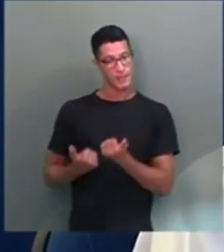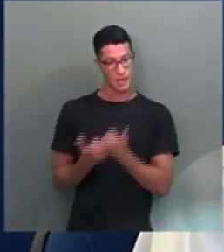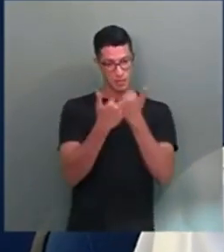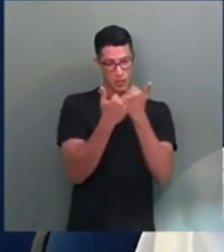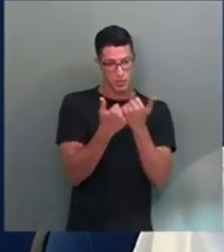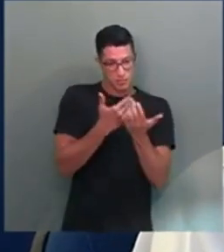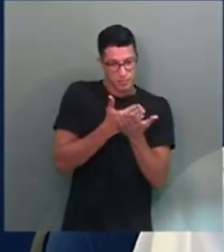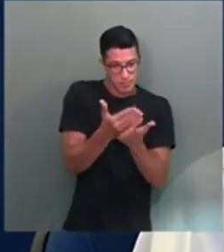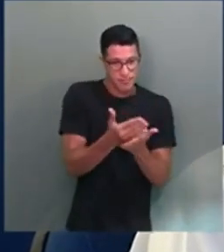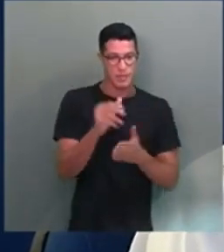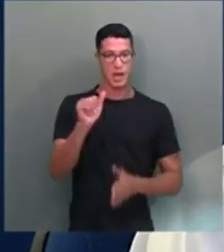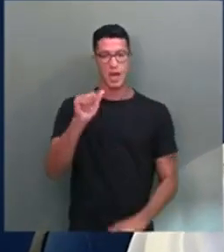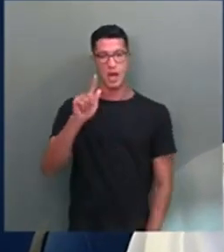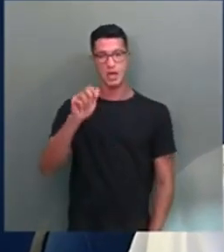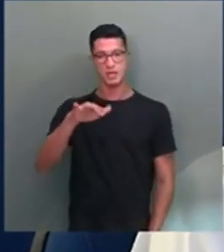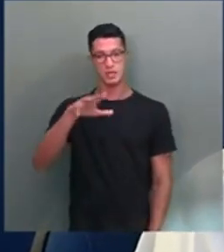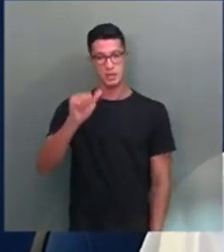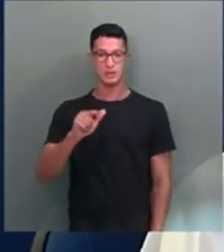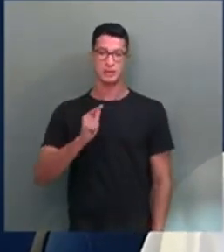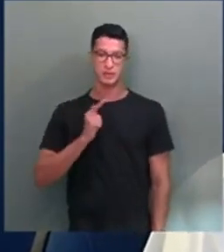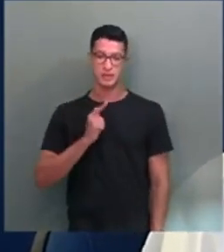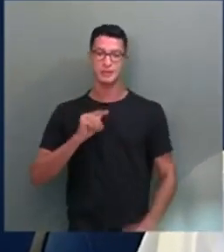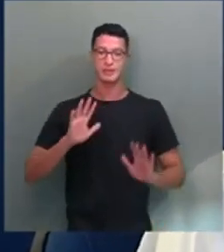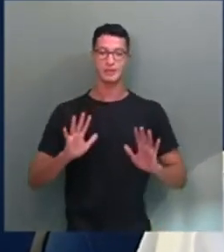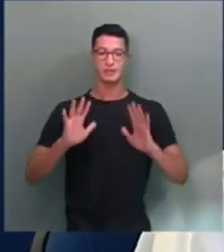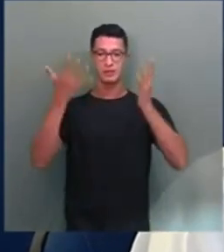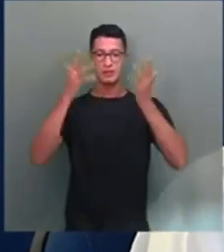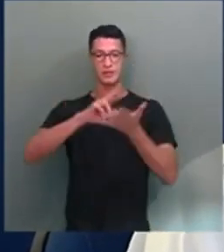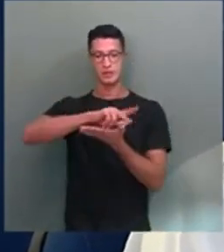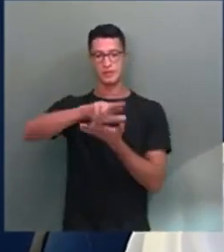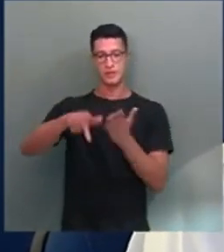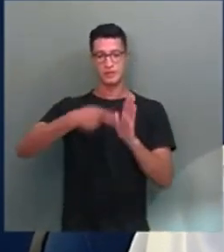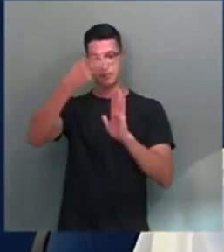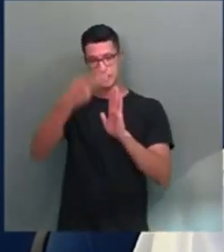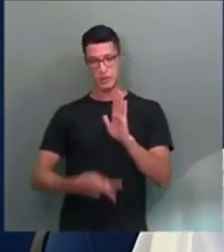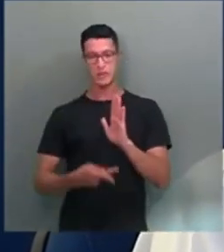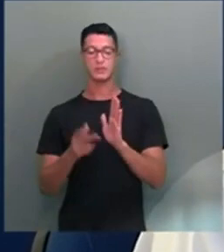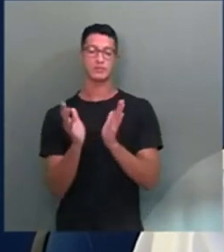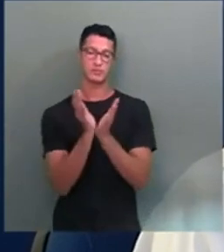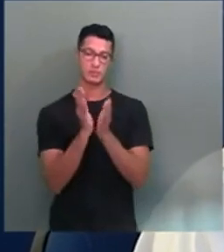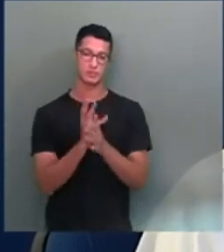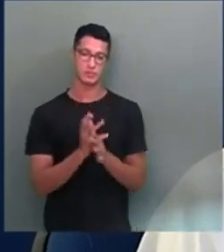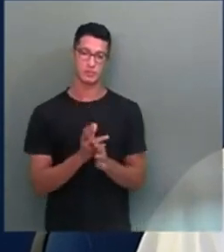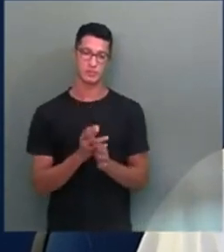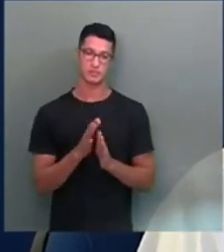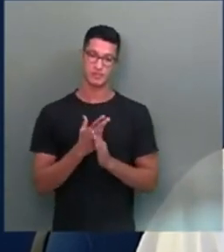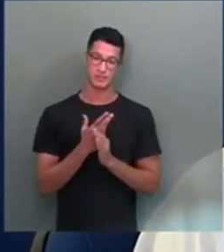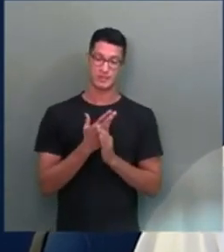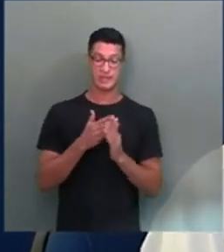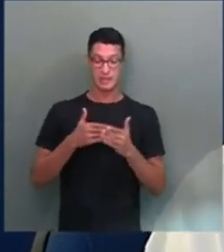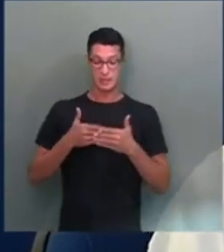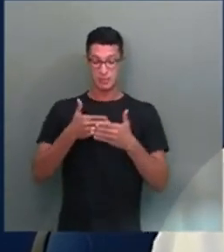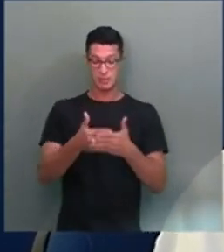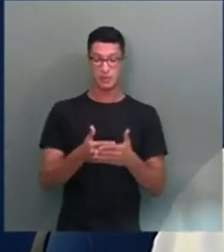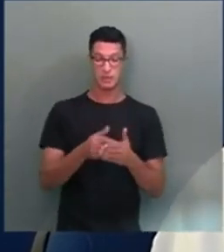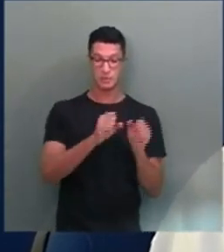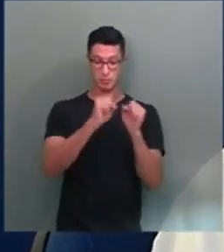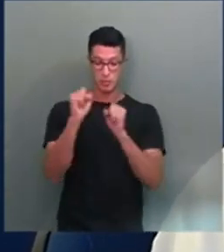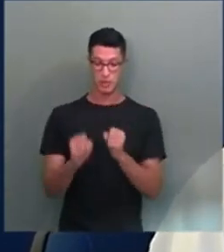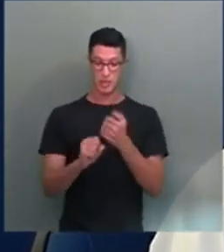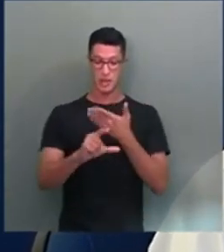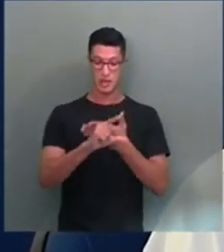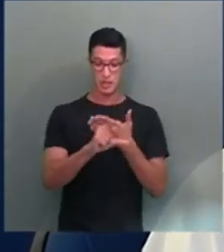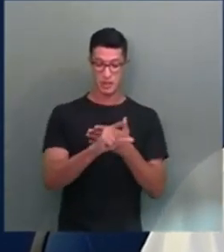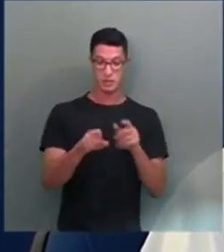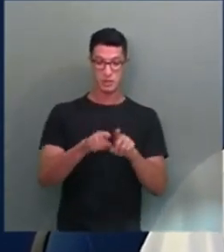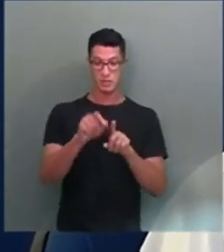as iniciativas da agência e da rádio e realizam diversos projetos em conjunto. A aproximação entre o poder